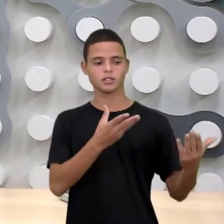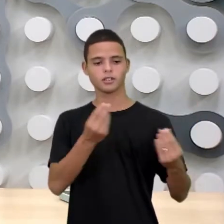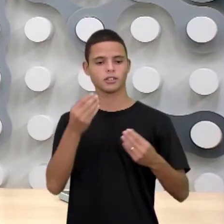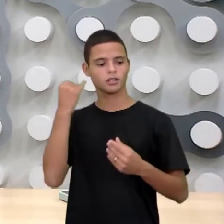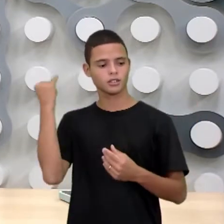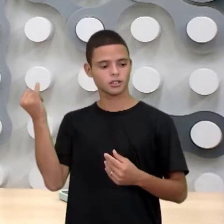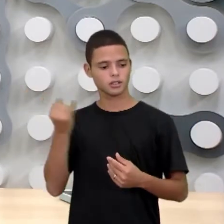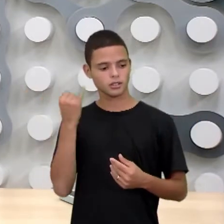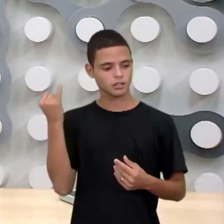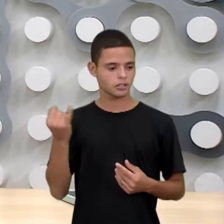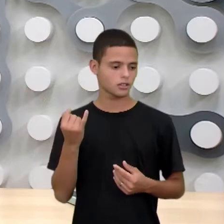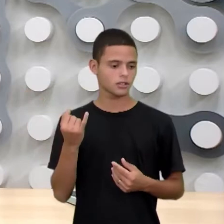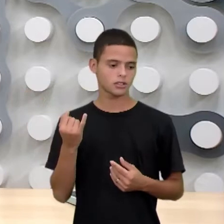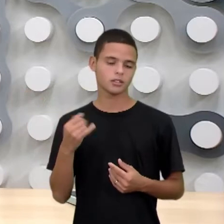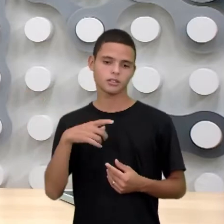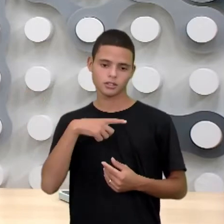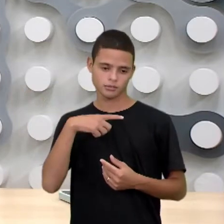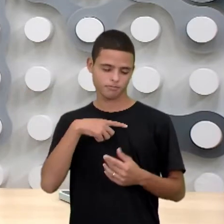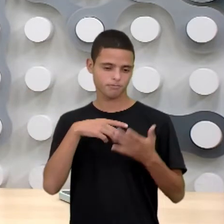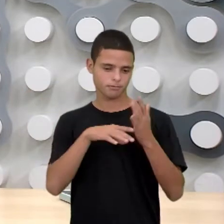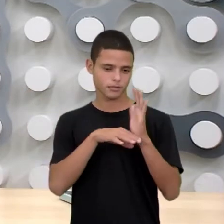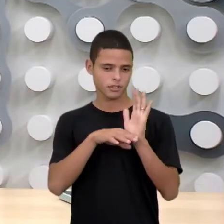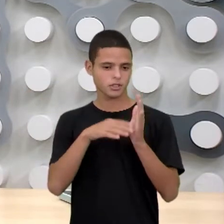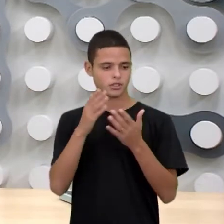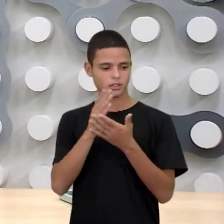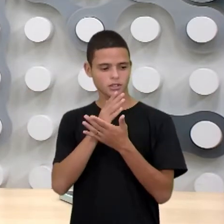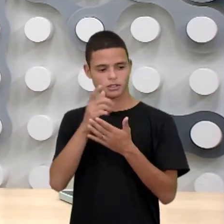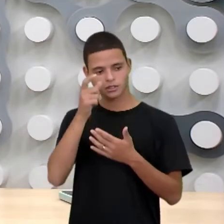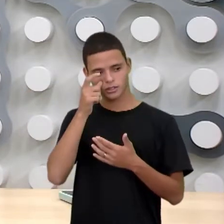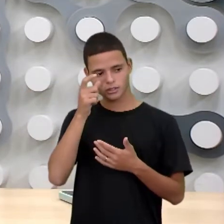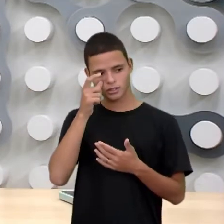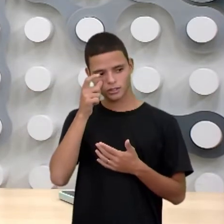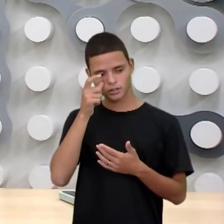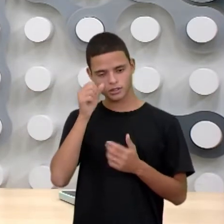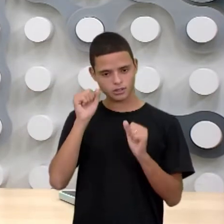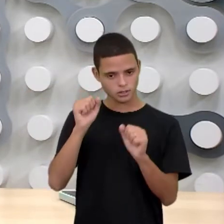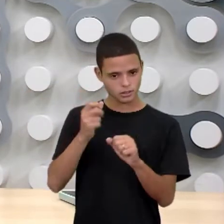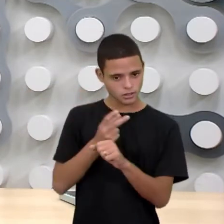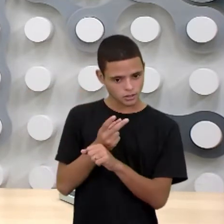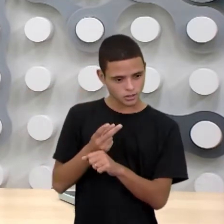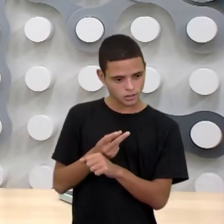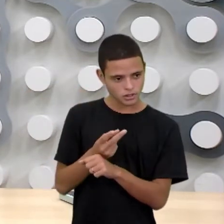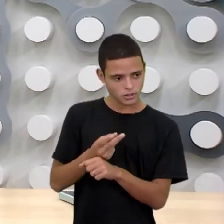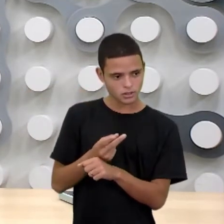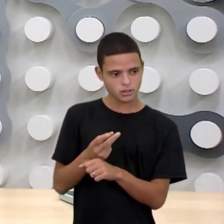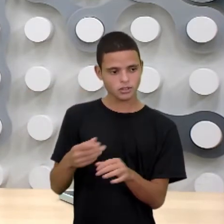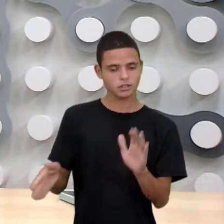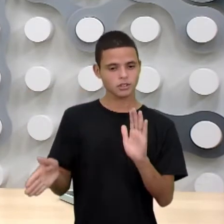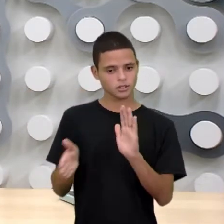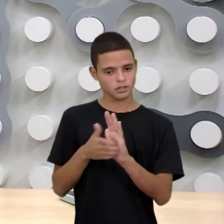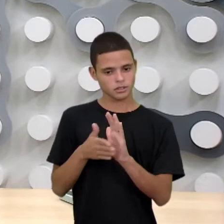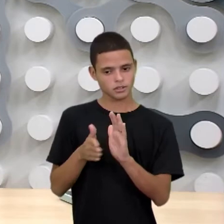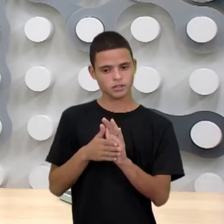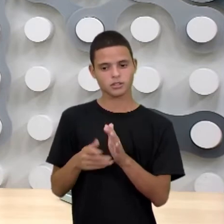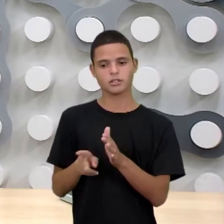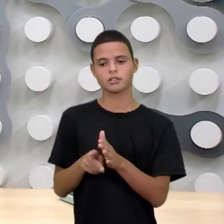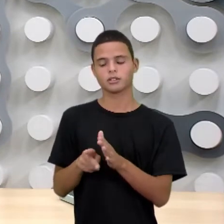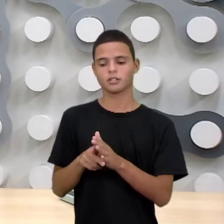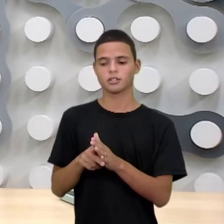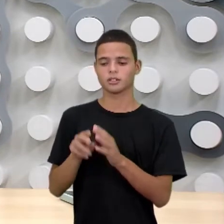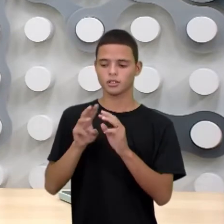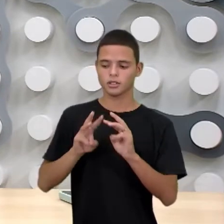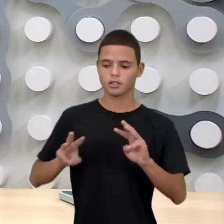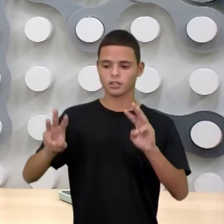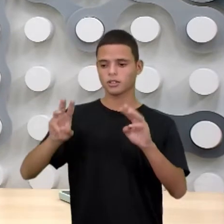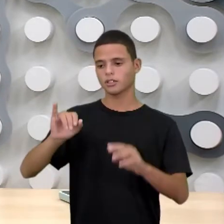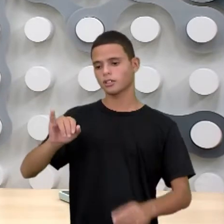isso, e a gente viu aí no vídeo dados interessantíssimos que vocês podem aí buscar, né, no próprio site do IBGE, que tem